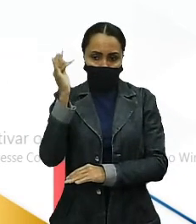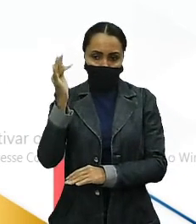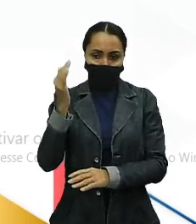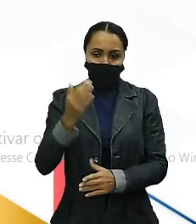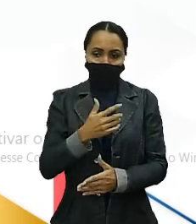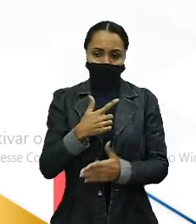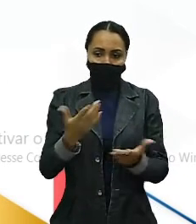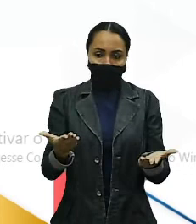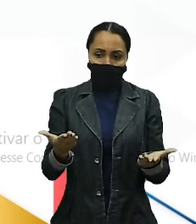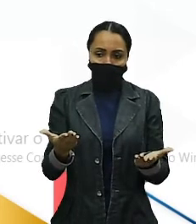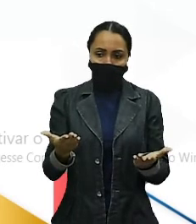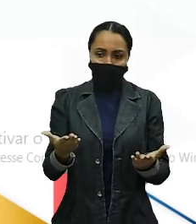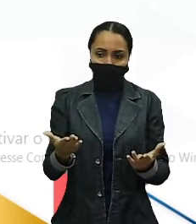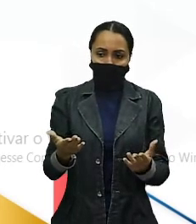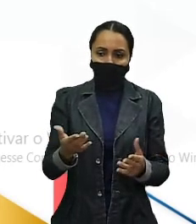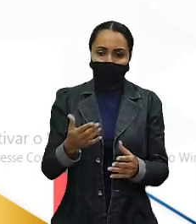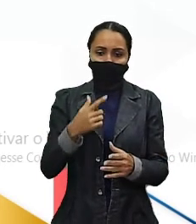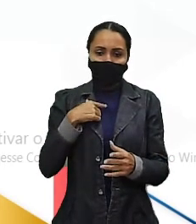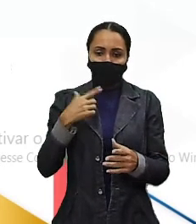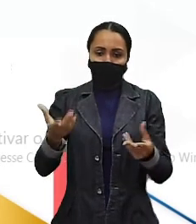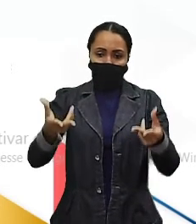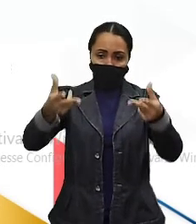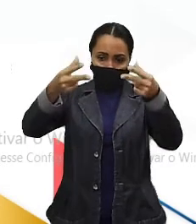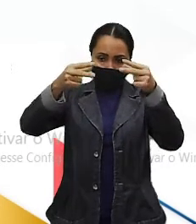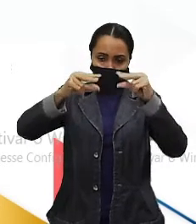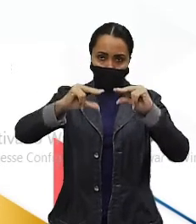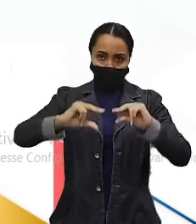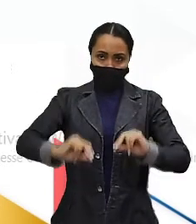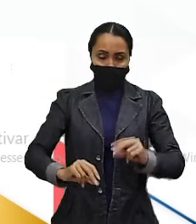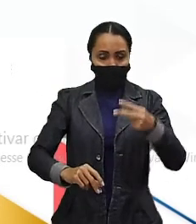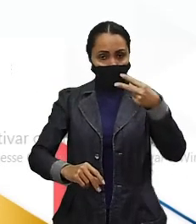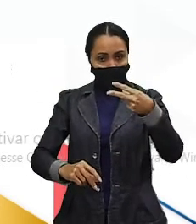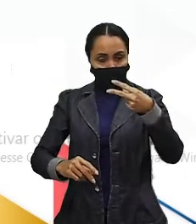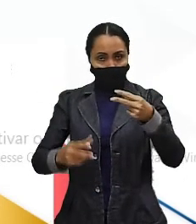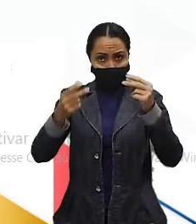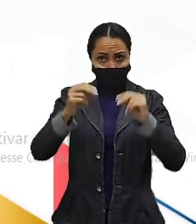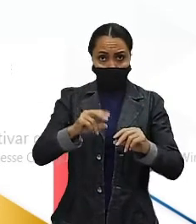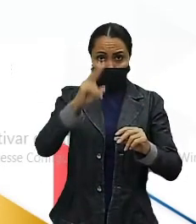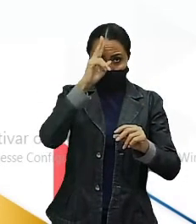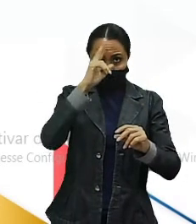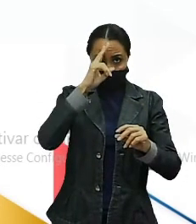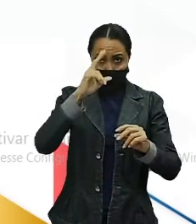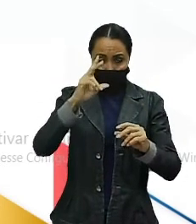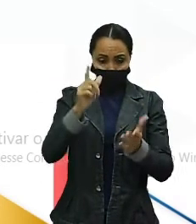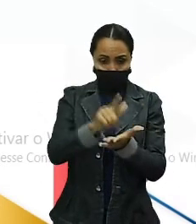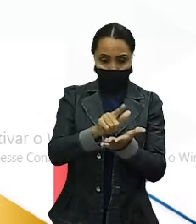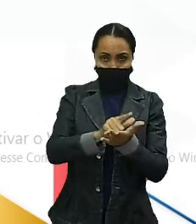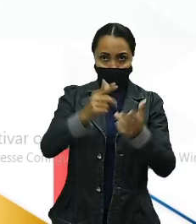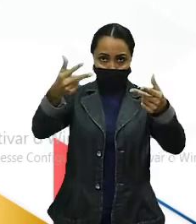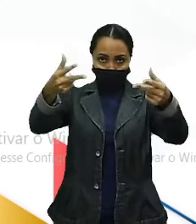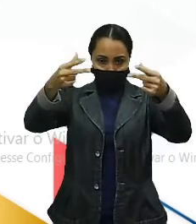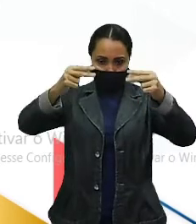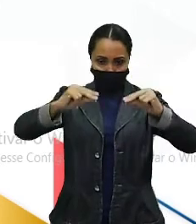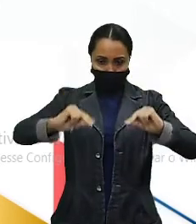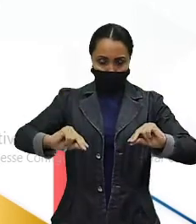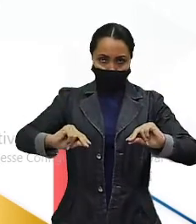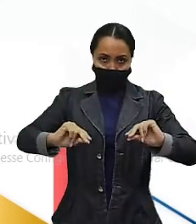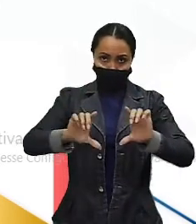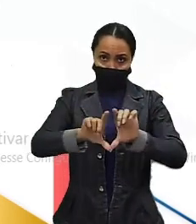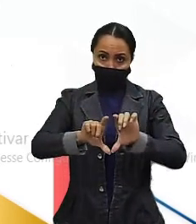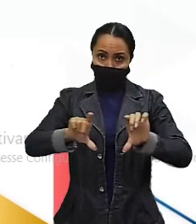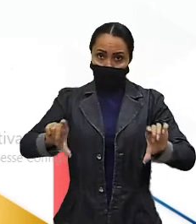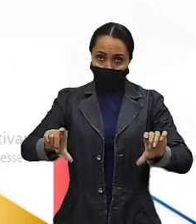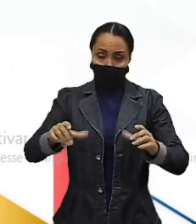simétrica quando for possível dobrá-la em duas partes iguais. Lembra que eu falei isso, dobrar o papel ao meio? Pronto, é exatamente isso, de modo